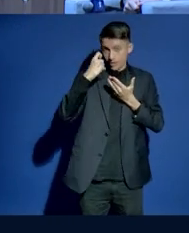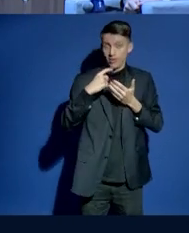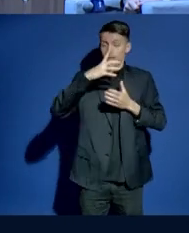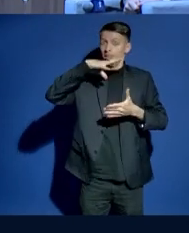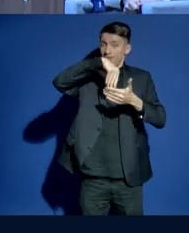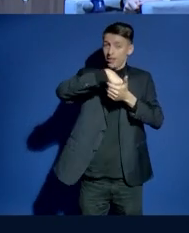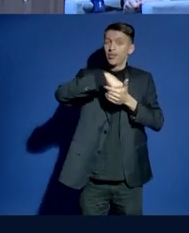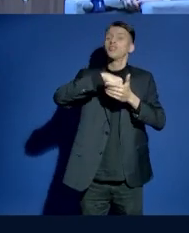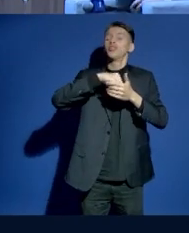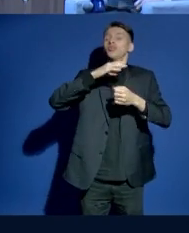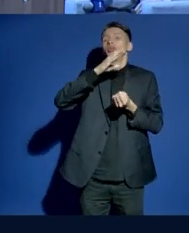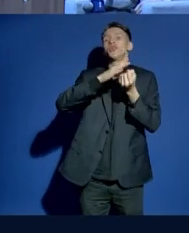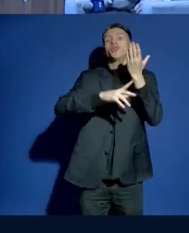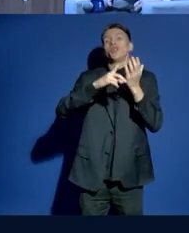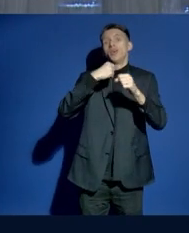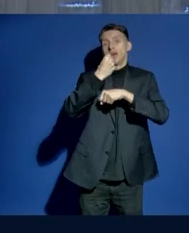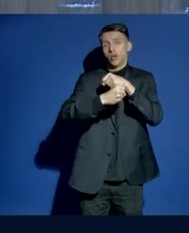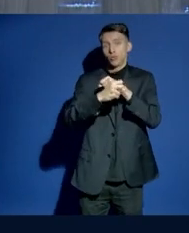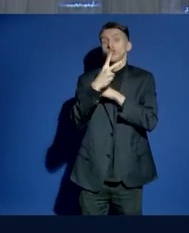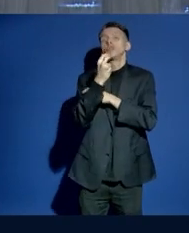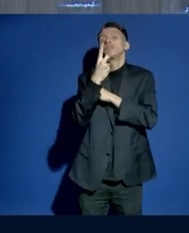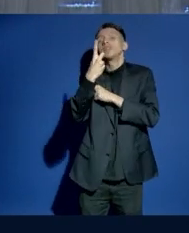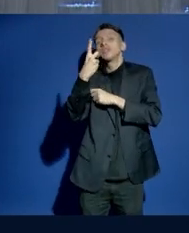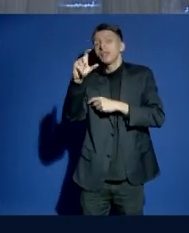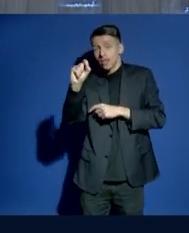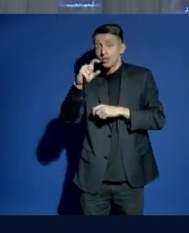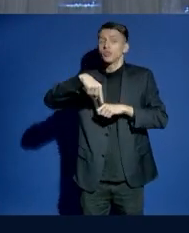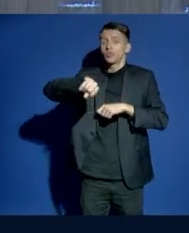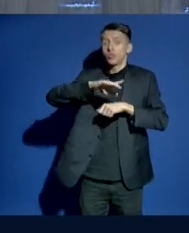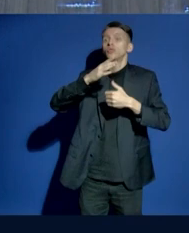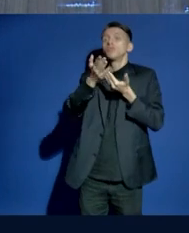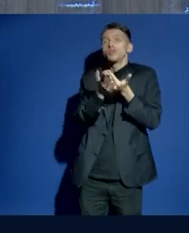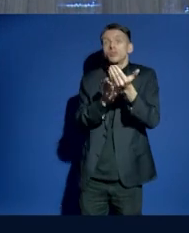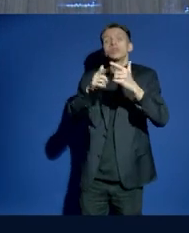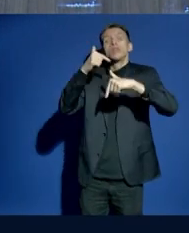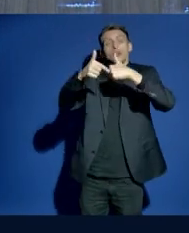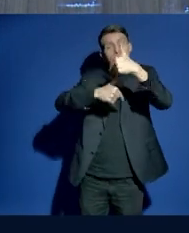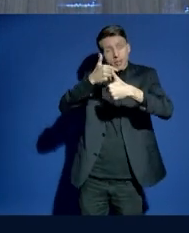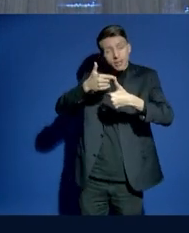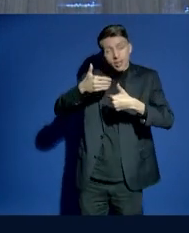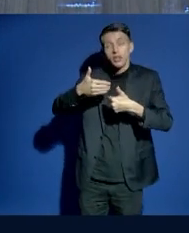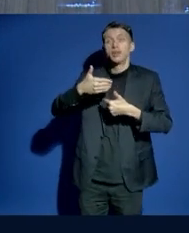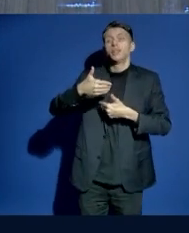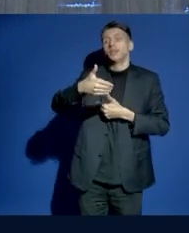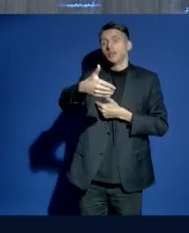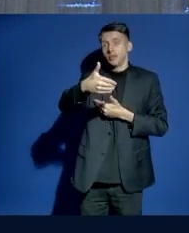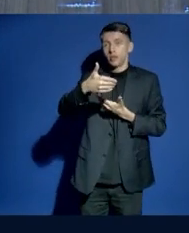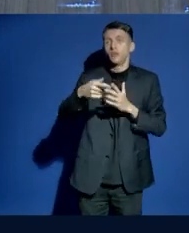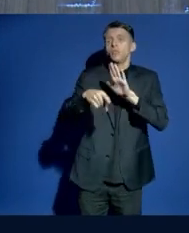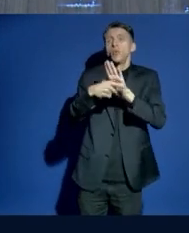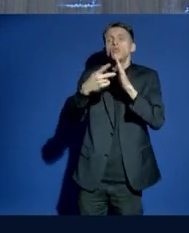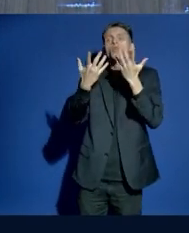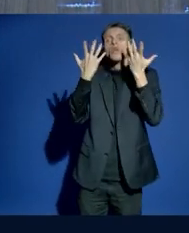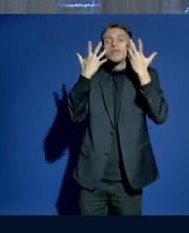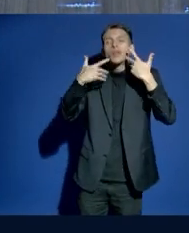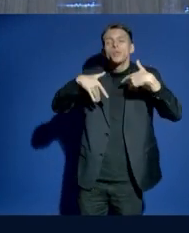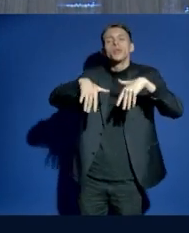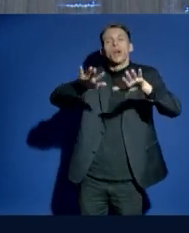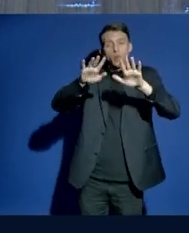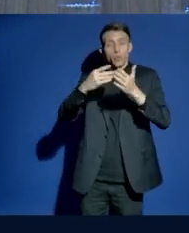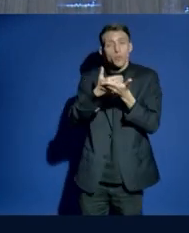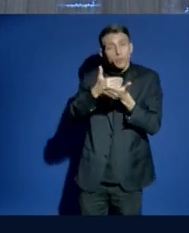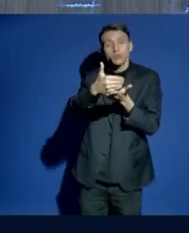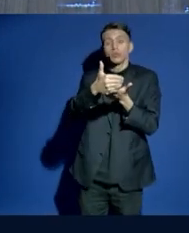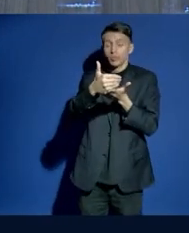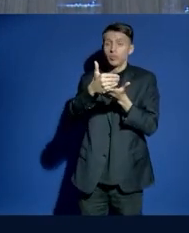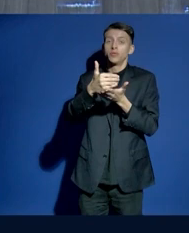desenvolvida desde 2010 eh nós começamos a usar a vinhaça eh em Natura para para produzir